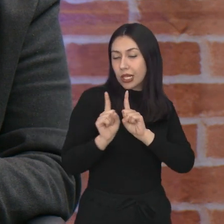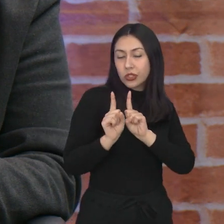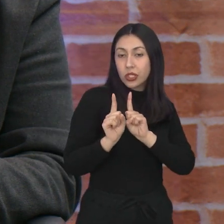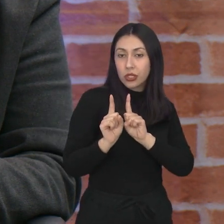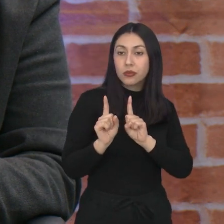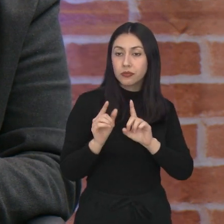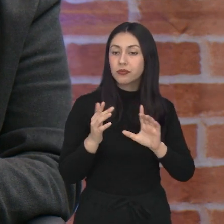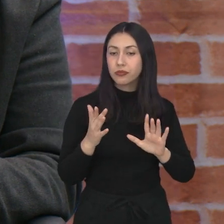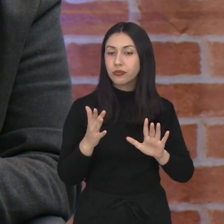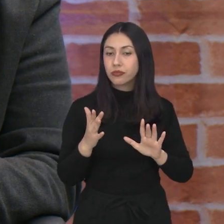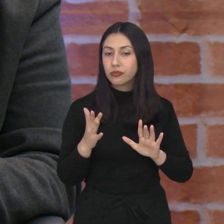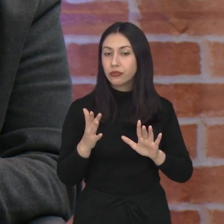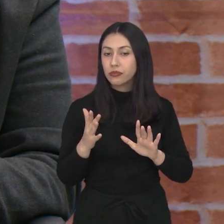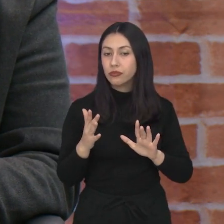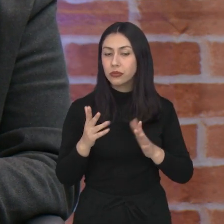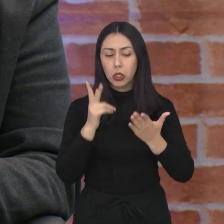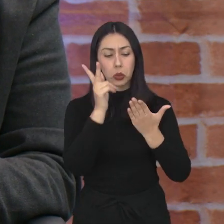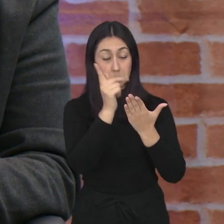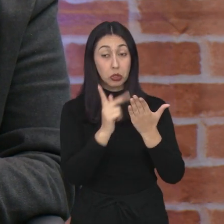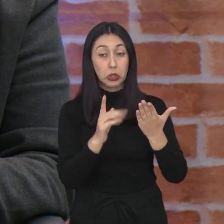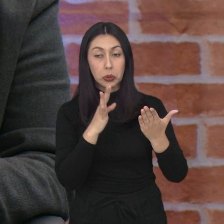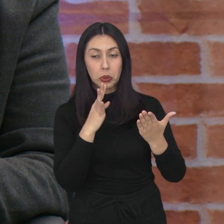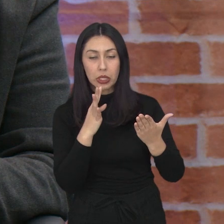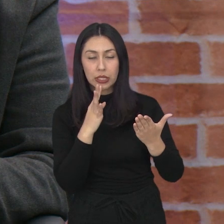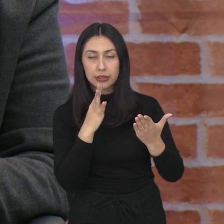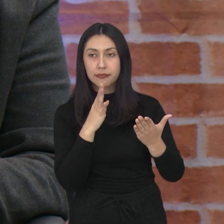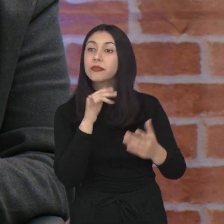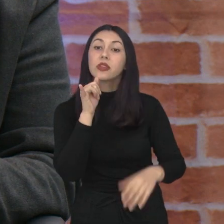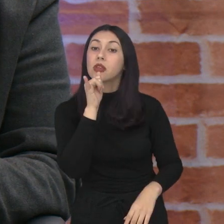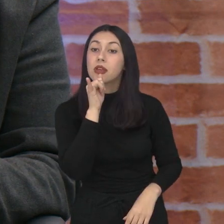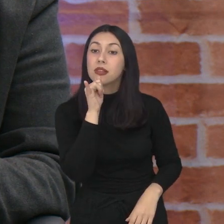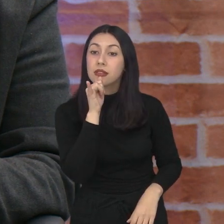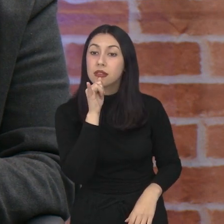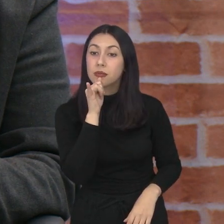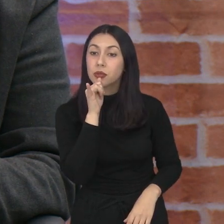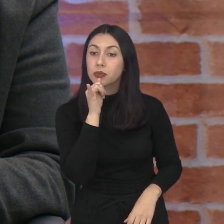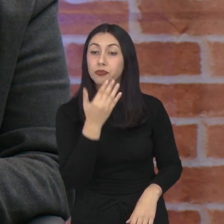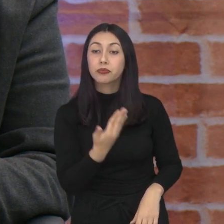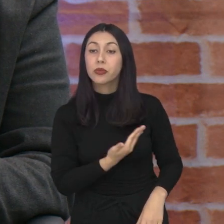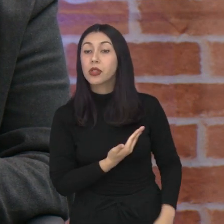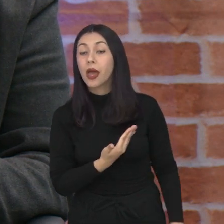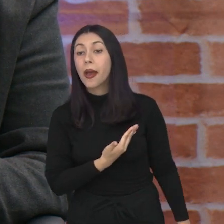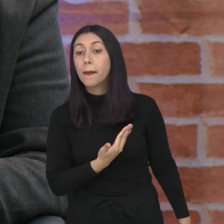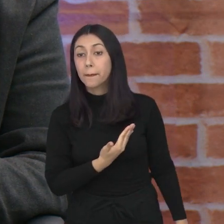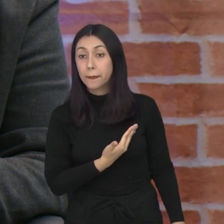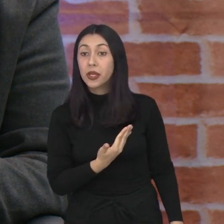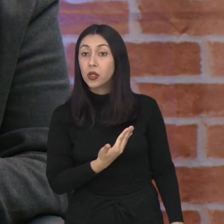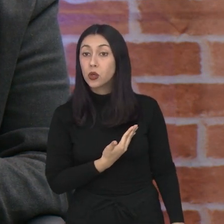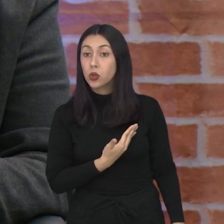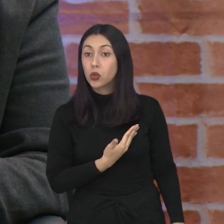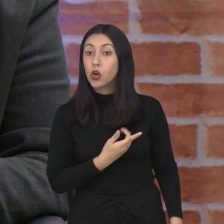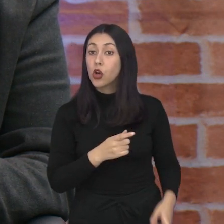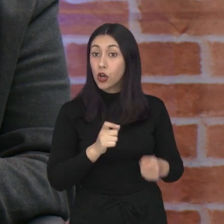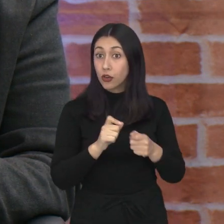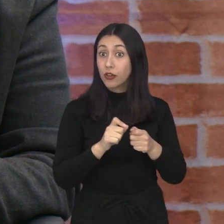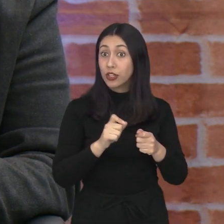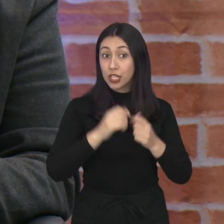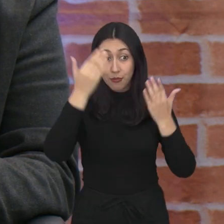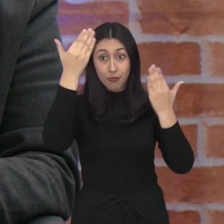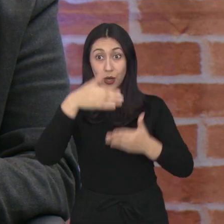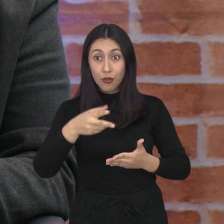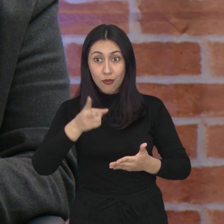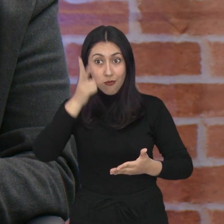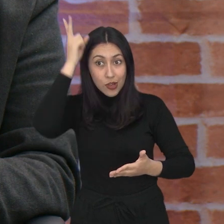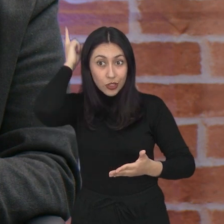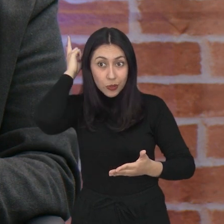próximo, um desenho a pessoa conhece. Então, por exemplo, eu tenho quando algum colega vai fazer um vestibular e tem um cartoon